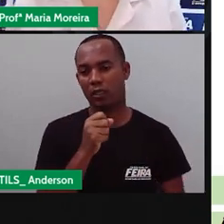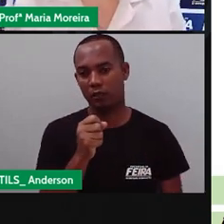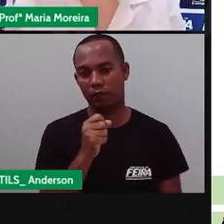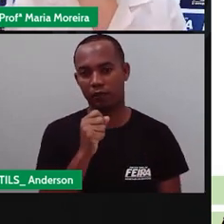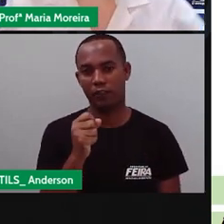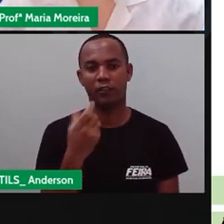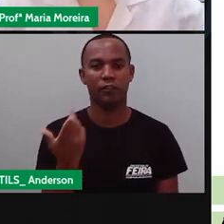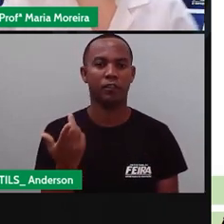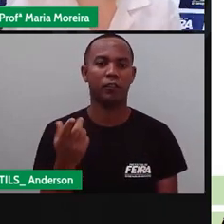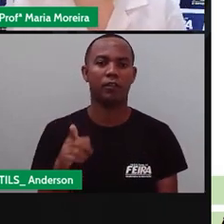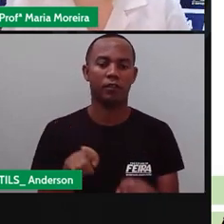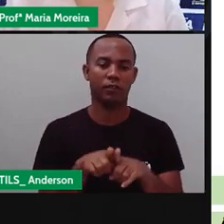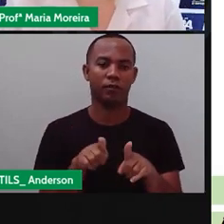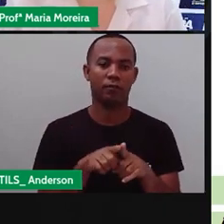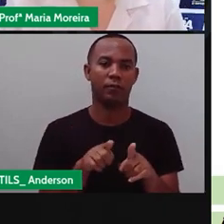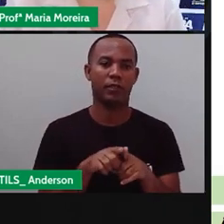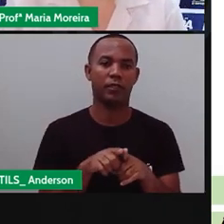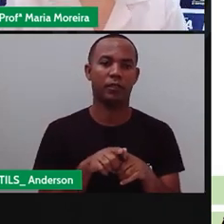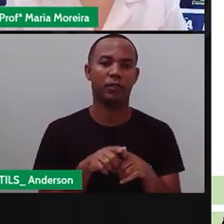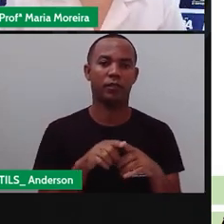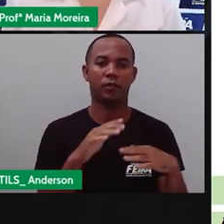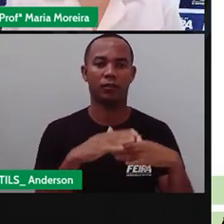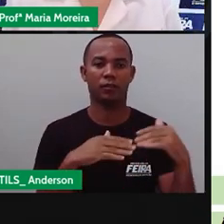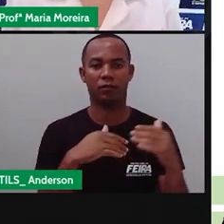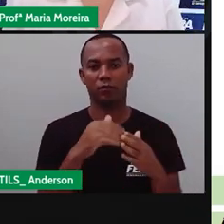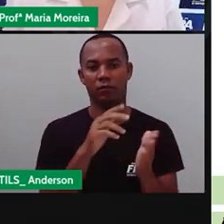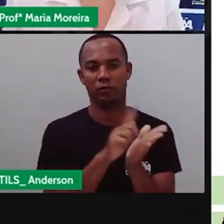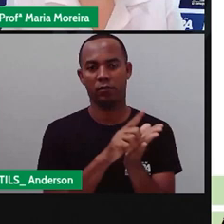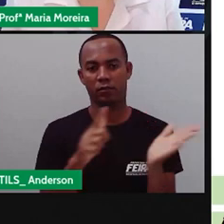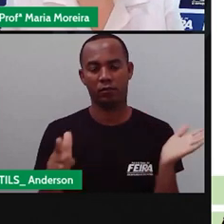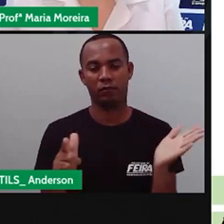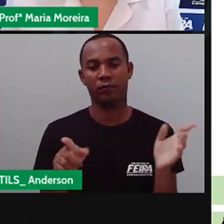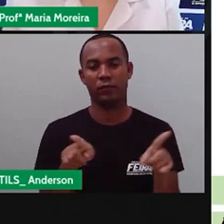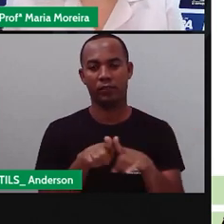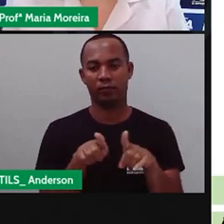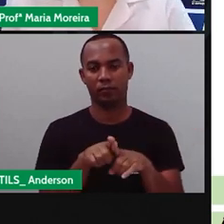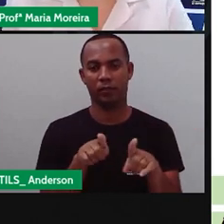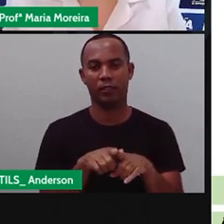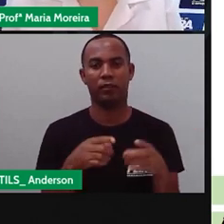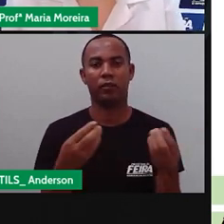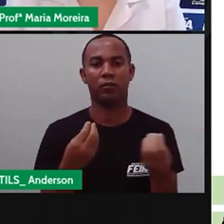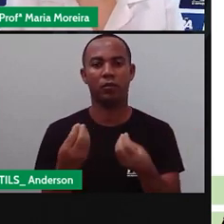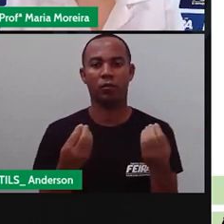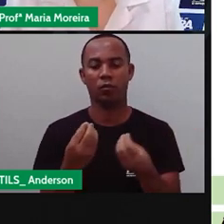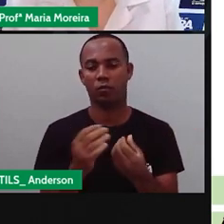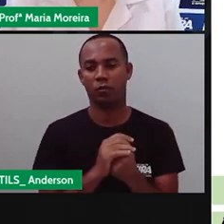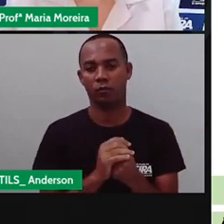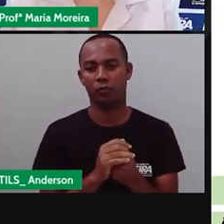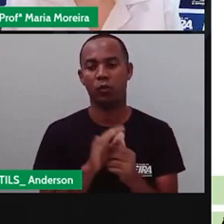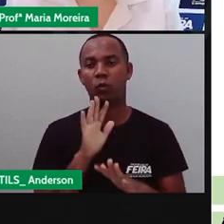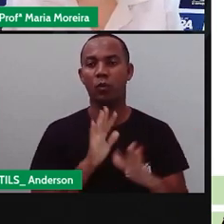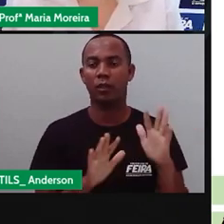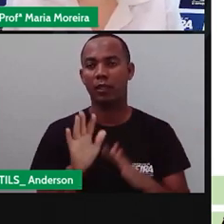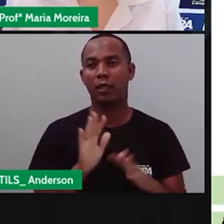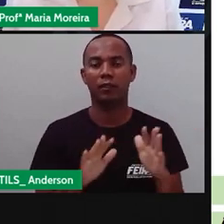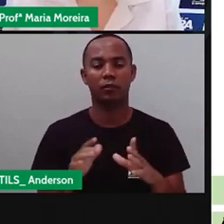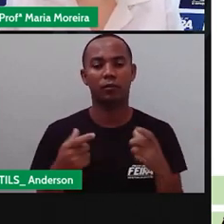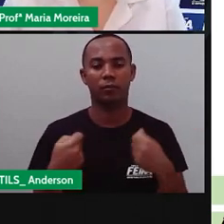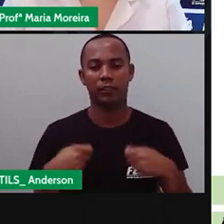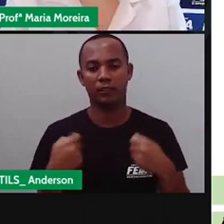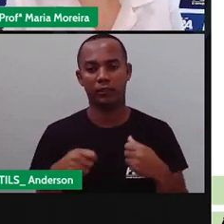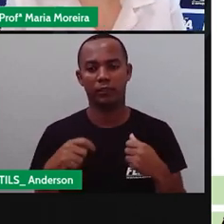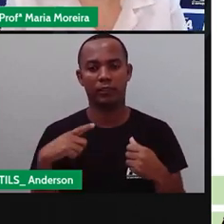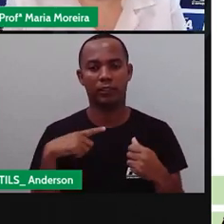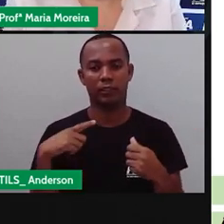sobre jornalismo, sobre escrever, né? Começamos falando sobre alguns cuidados que se precisa ter o